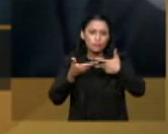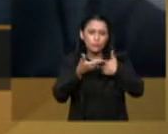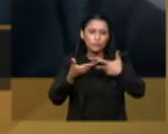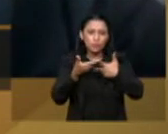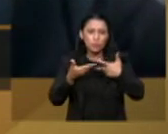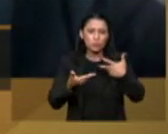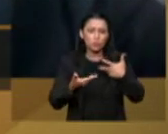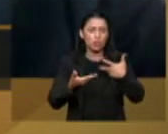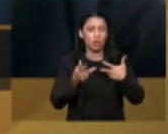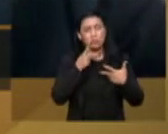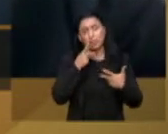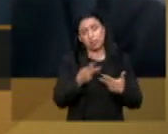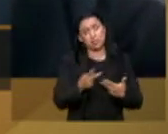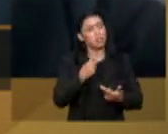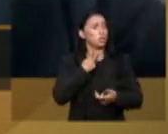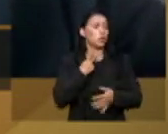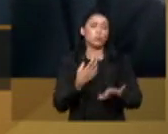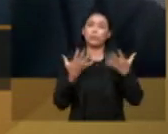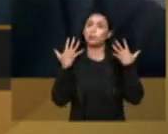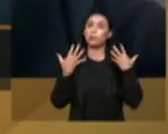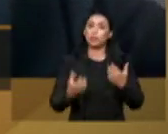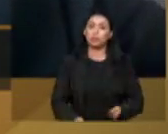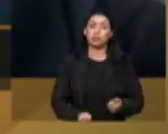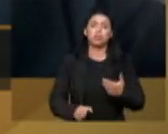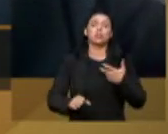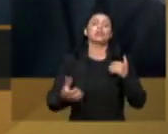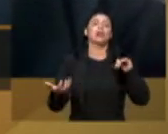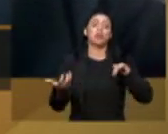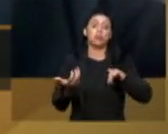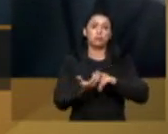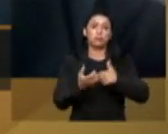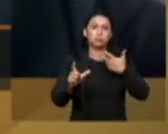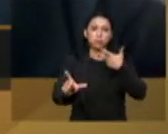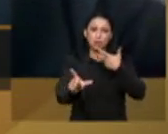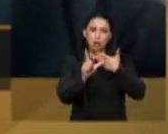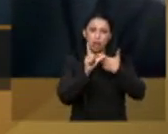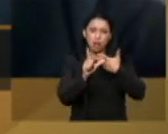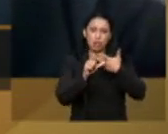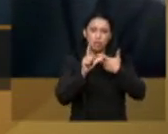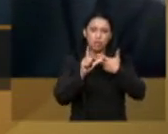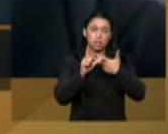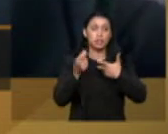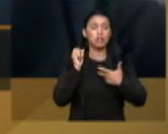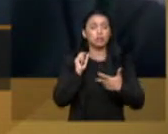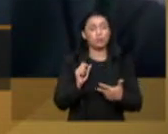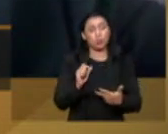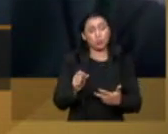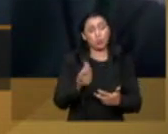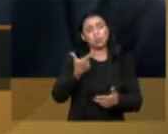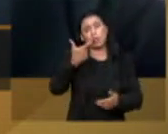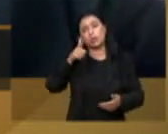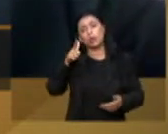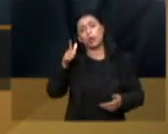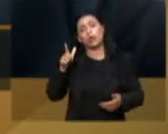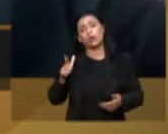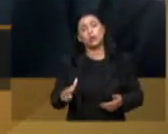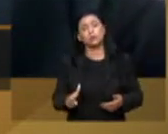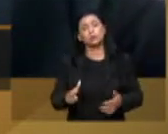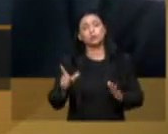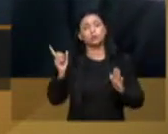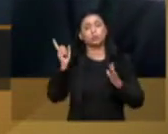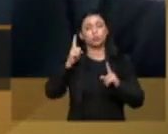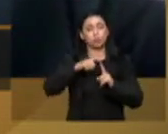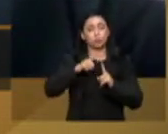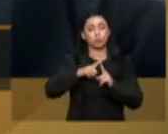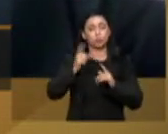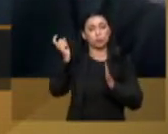é inadmissível que o poder legislativo possa dar em outros tributos, que não aqueles